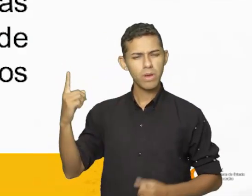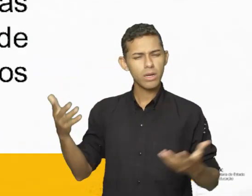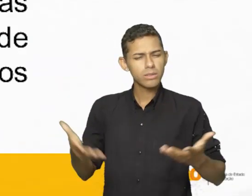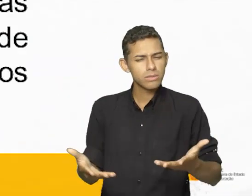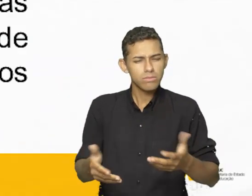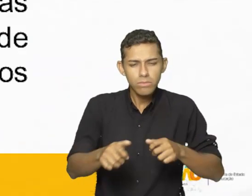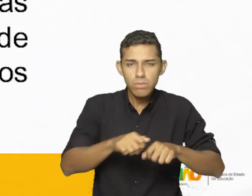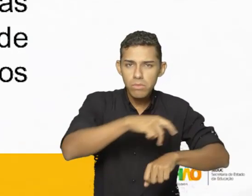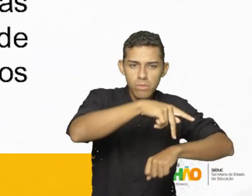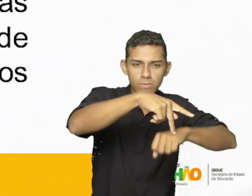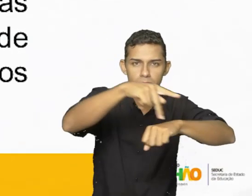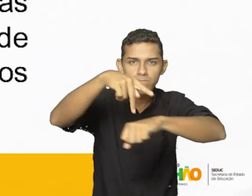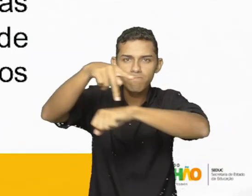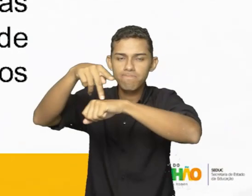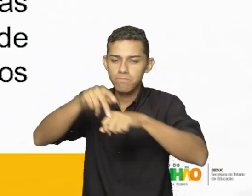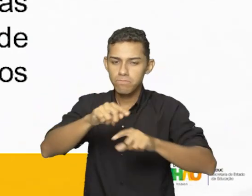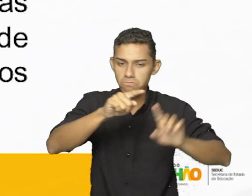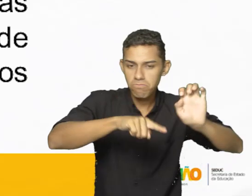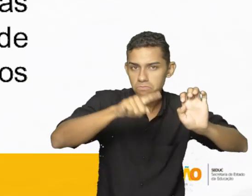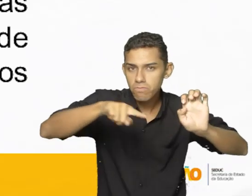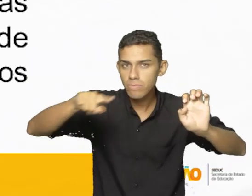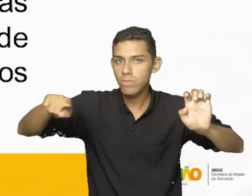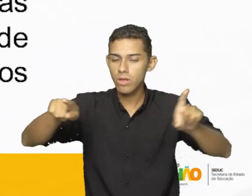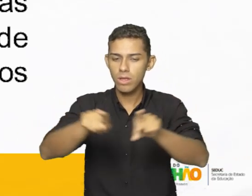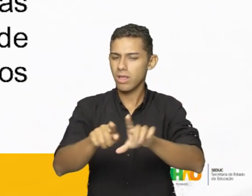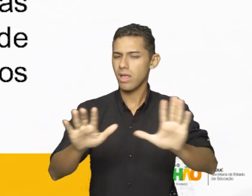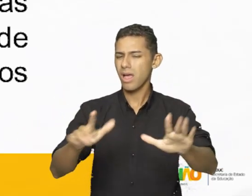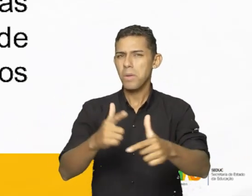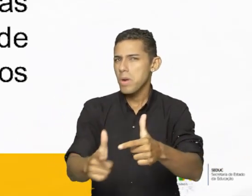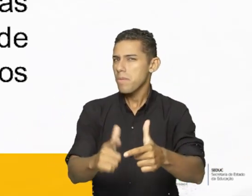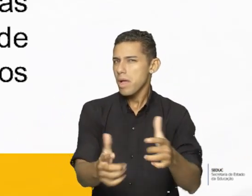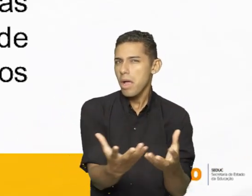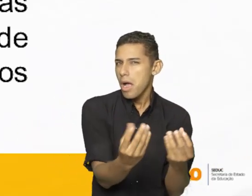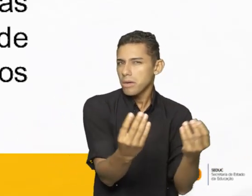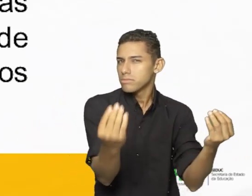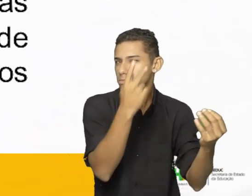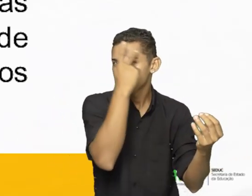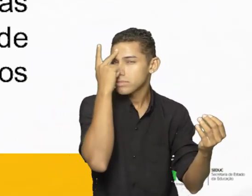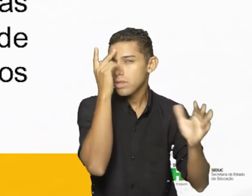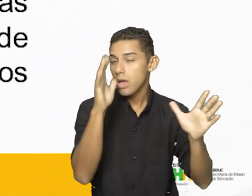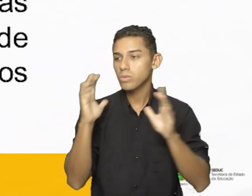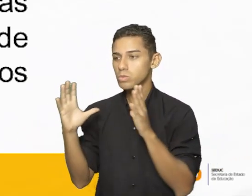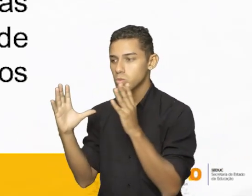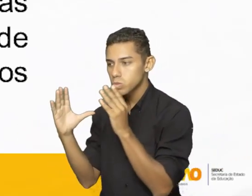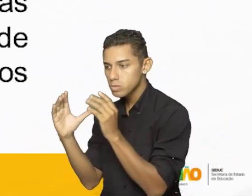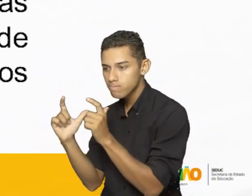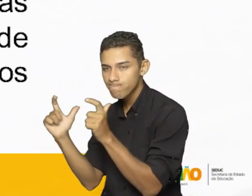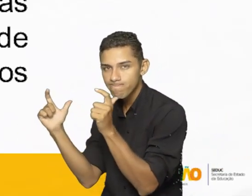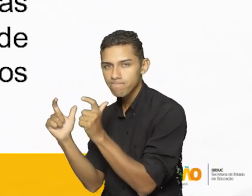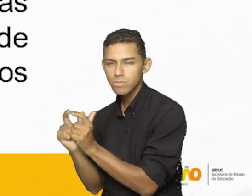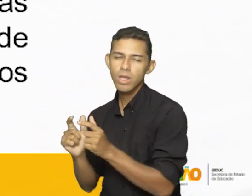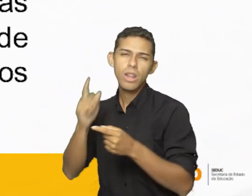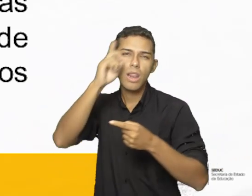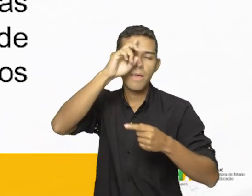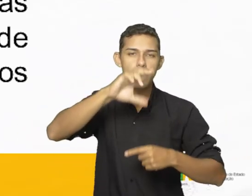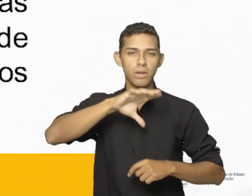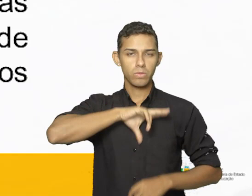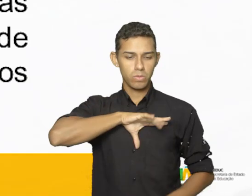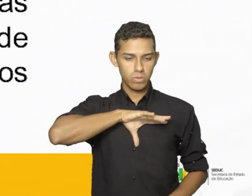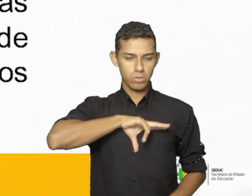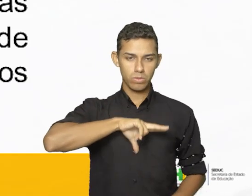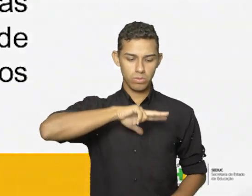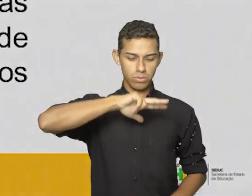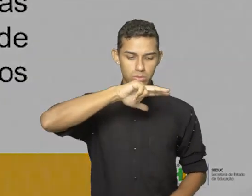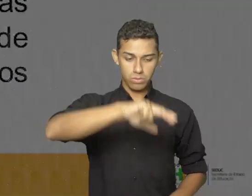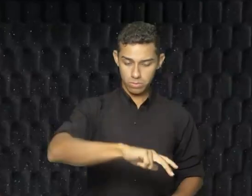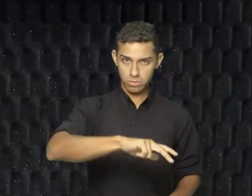maior de países, o problema não é ter gente demais, mas ter gente de menos. Você vai lembrar do Portugal, da Espanha, do